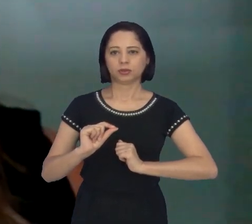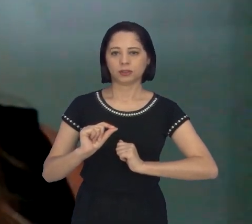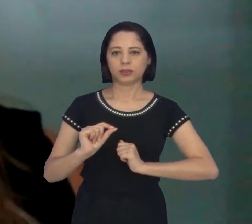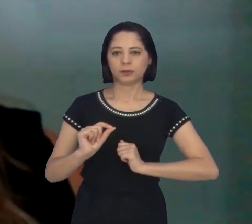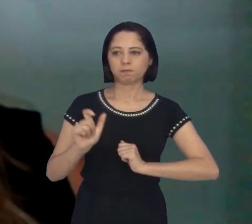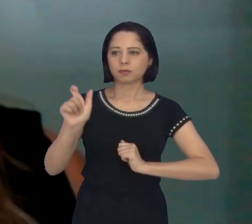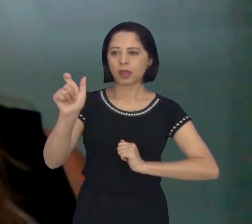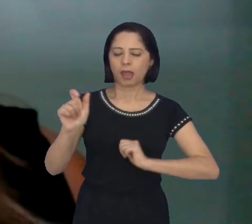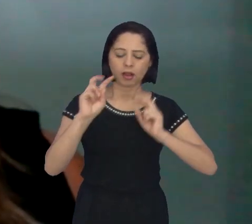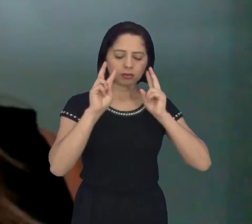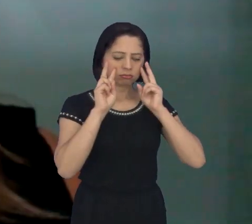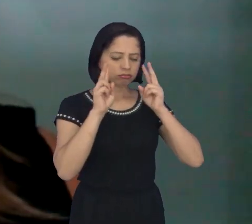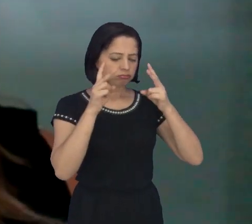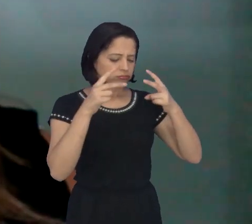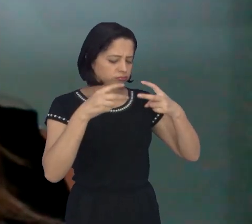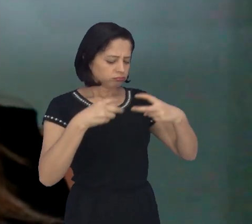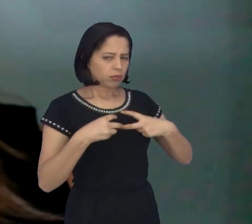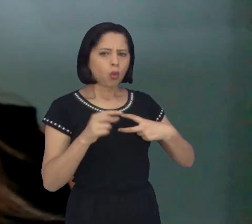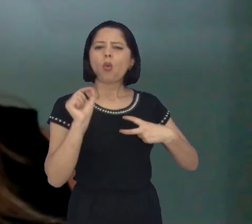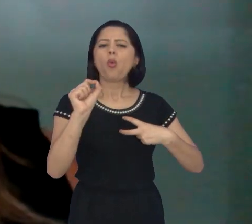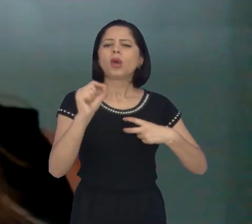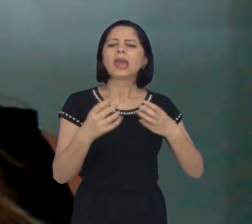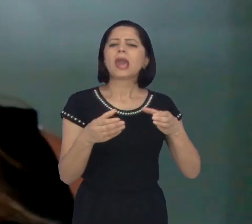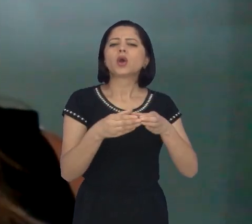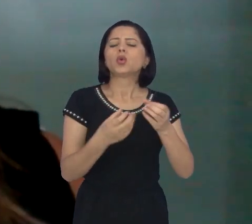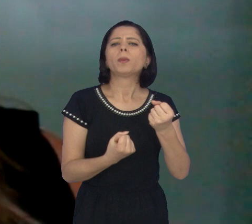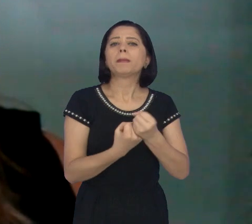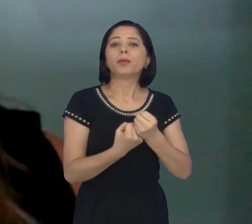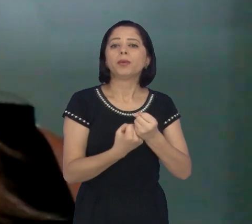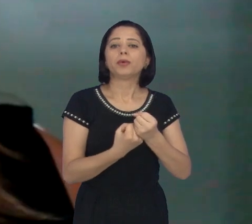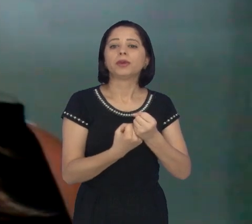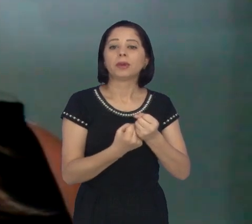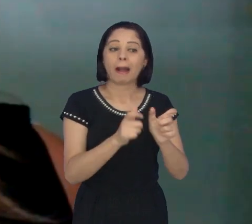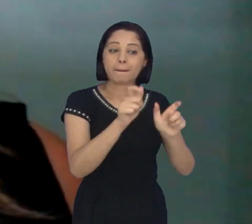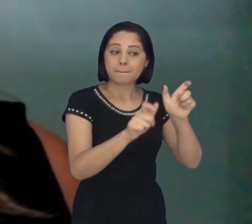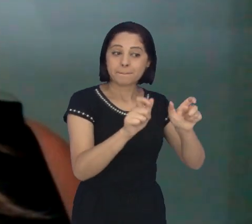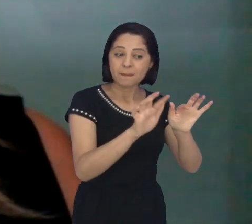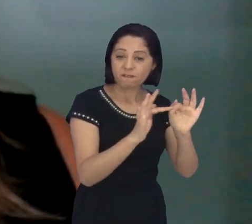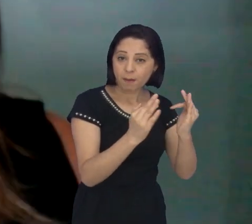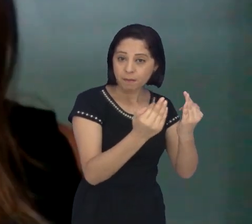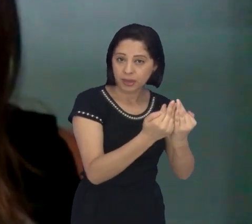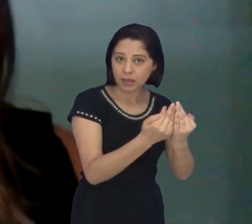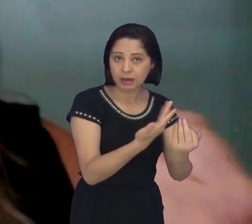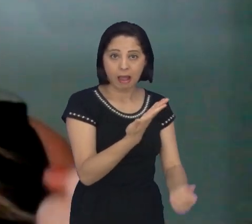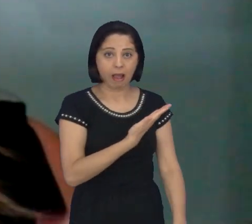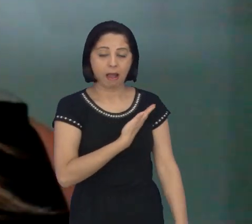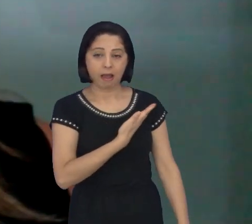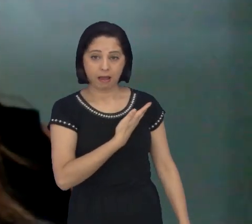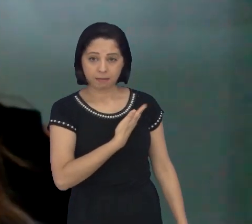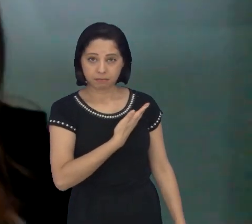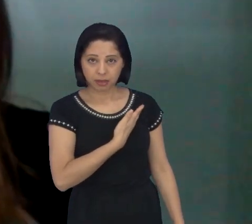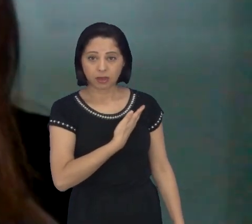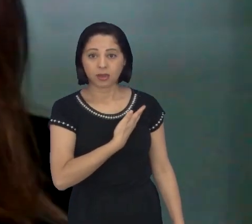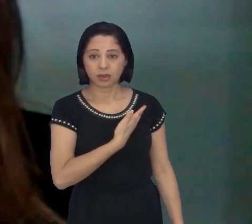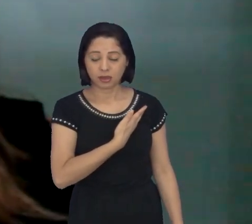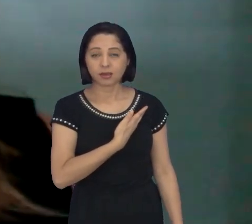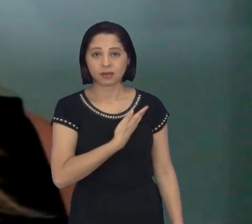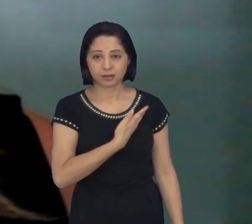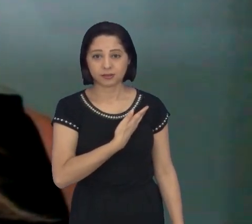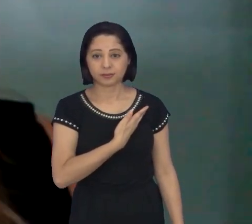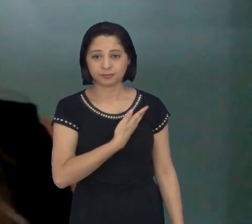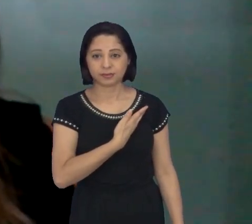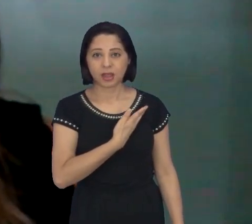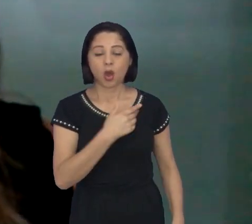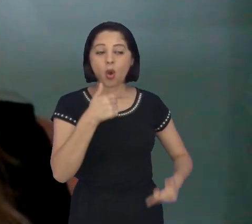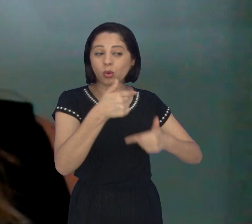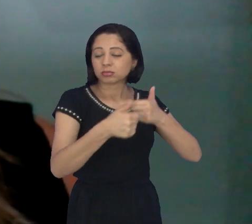o que seria uma rede de apoio para ela. Pessoas da família, amigas que ela pode contar, algum tipo de